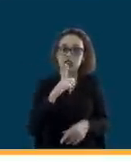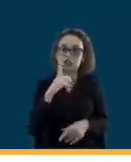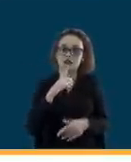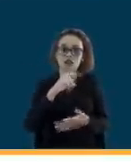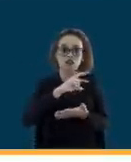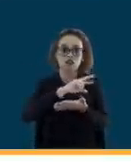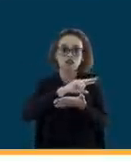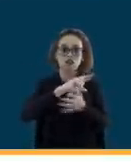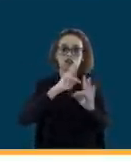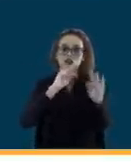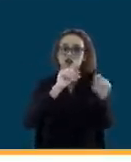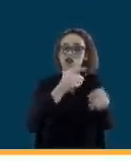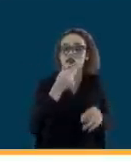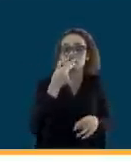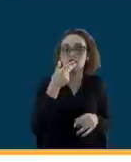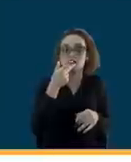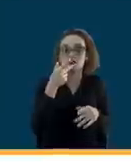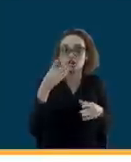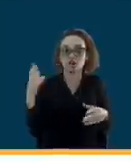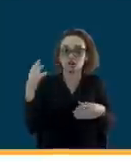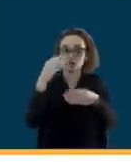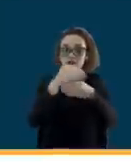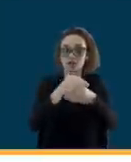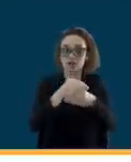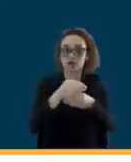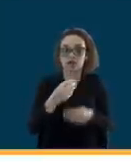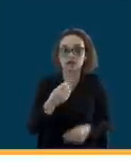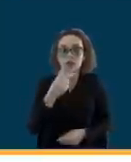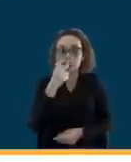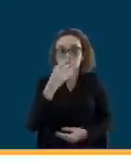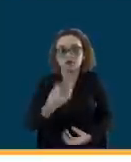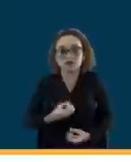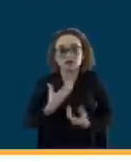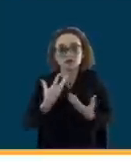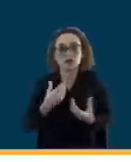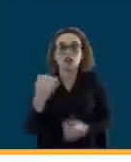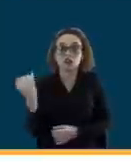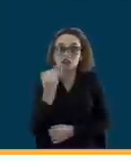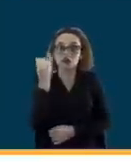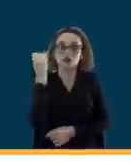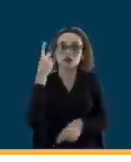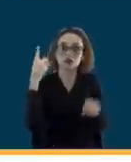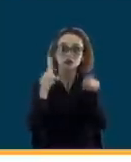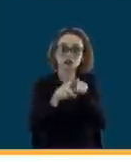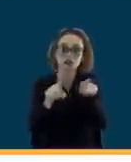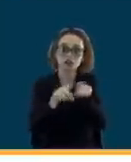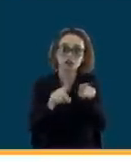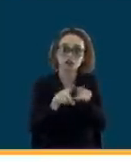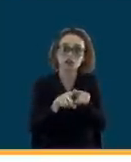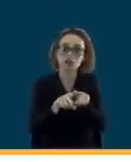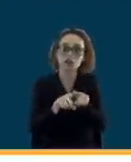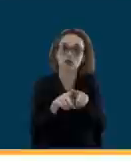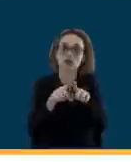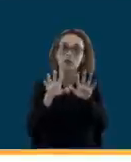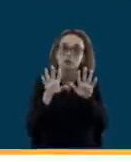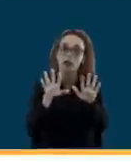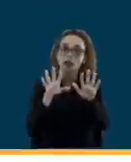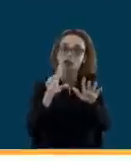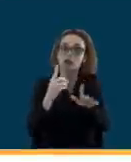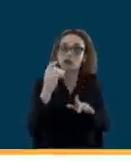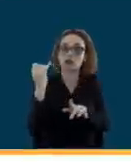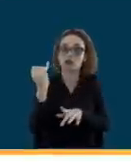falas hoje muito inspiradoras e muito importantes, né, na sua medida. Mas uma coisa importante aqui que eu